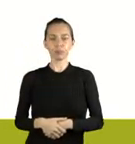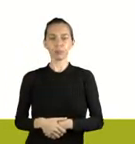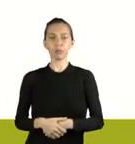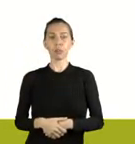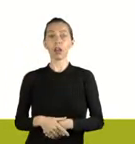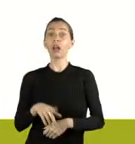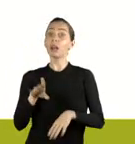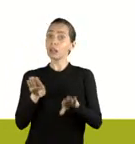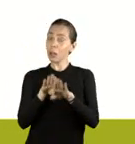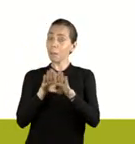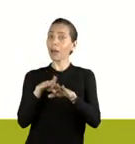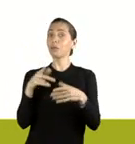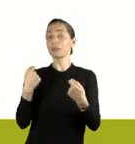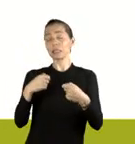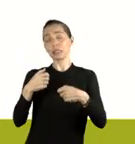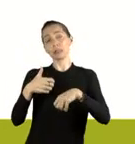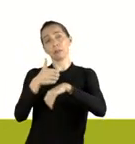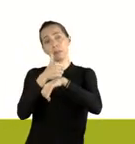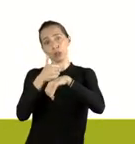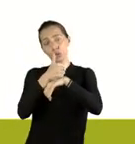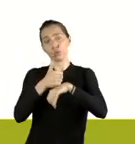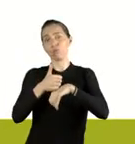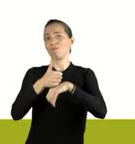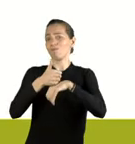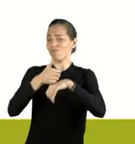Procure profissionais comprometidos e idôneos. Então,